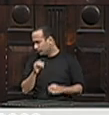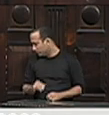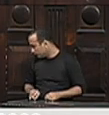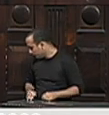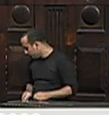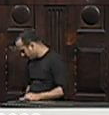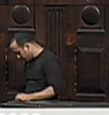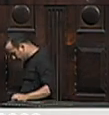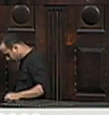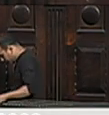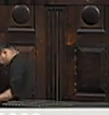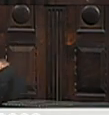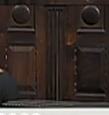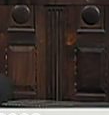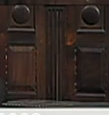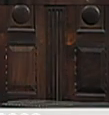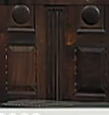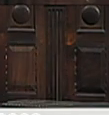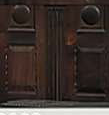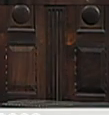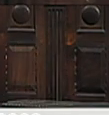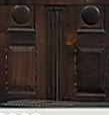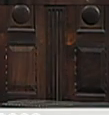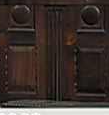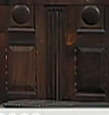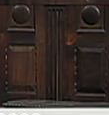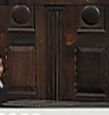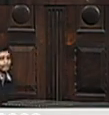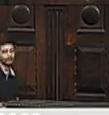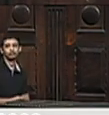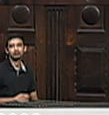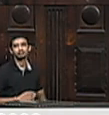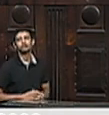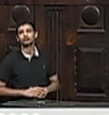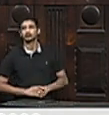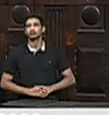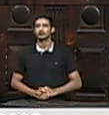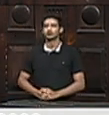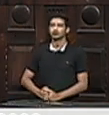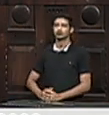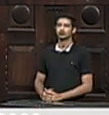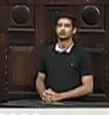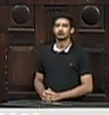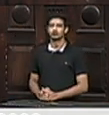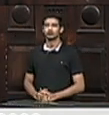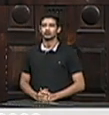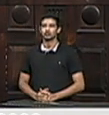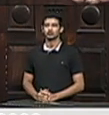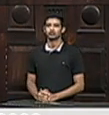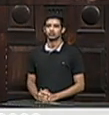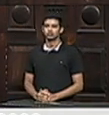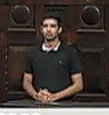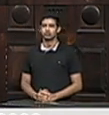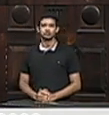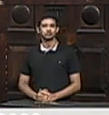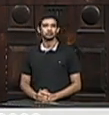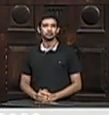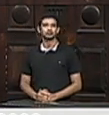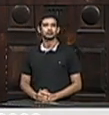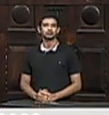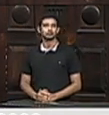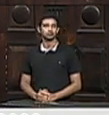Conselho, que eu espero que seja derrotada nesta casa, que o governador encaminhe, antes de